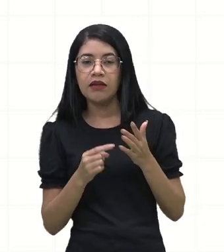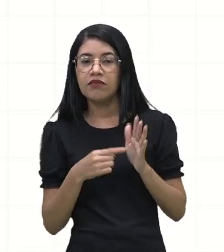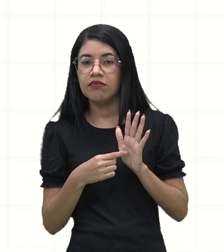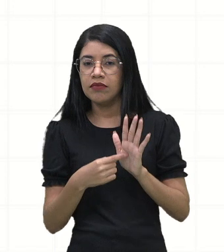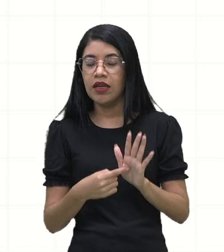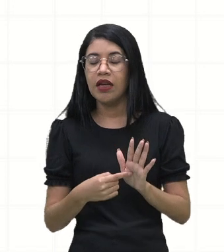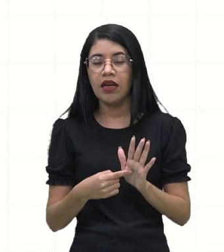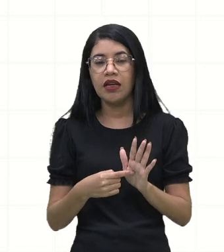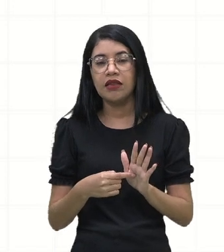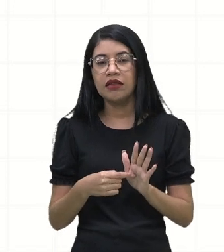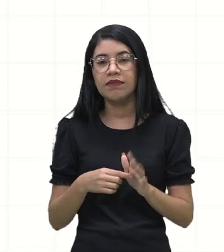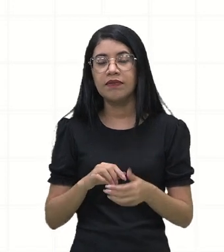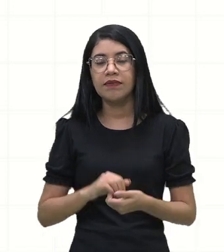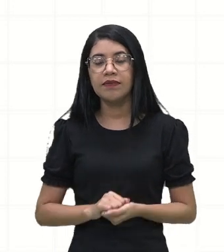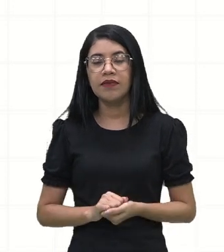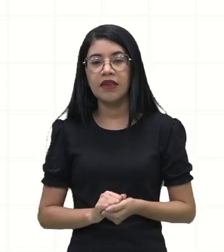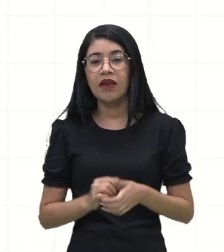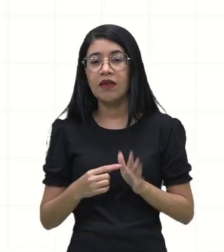aparecer. Considere